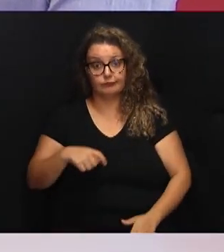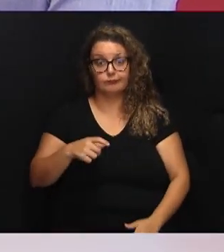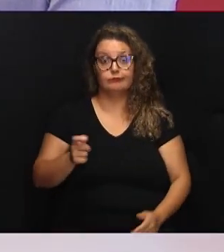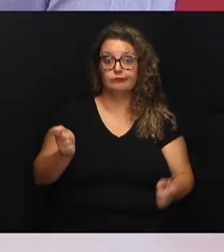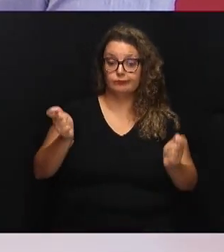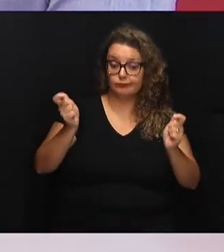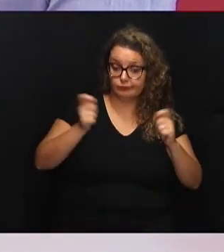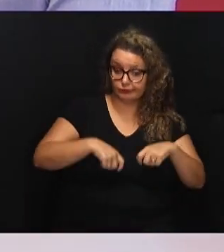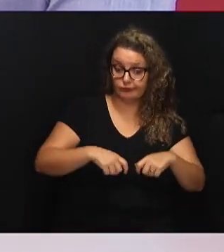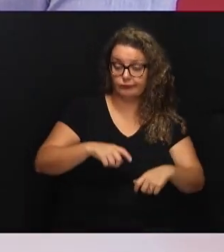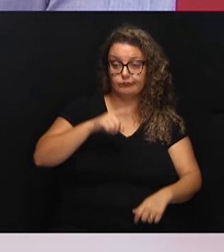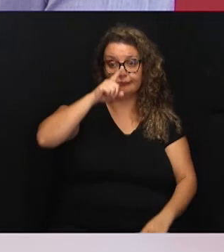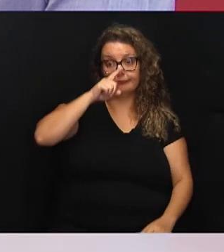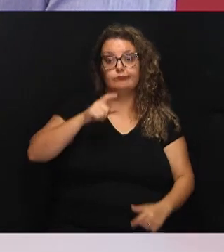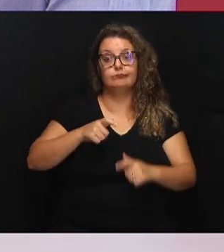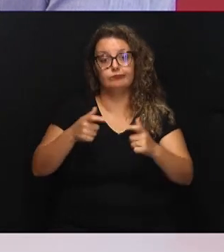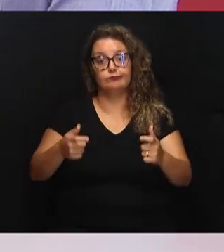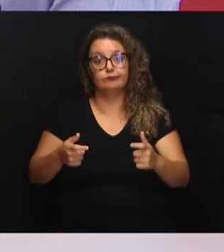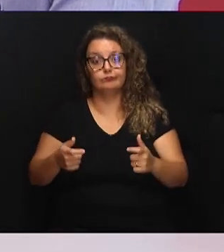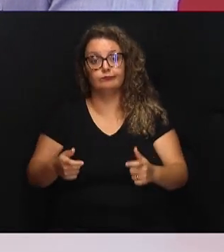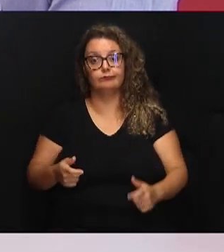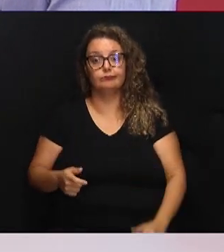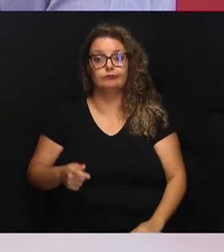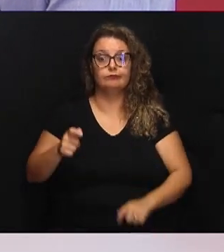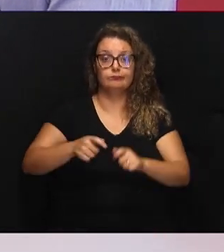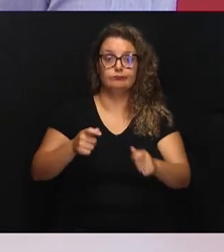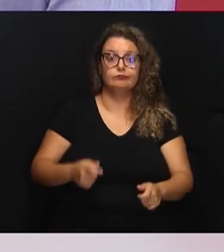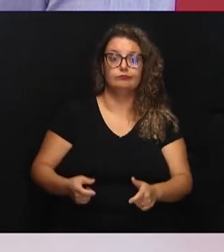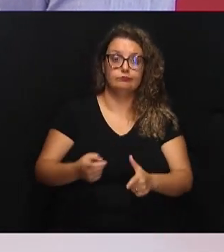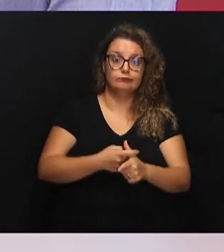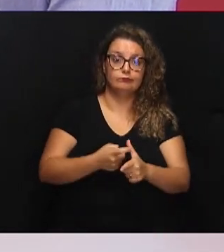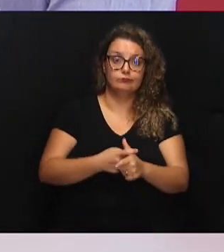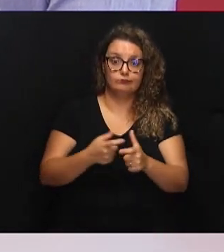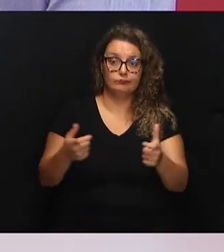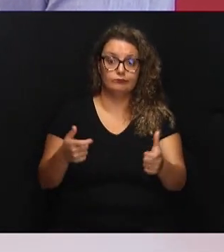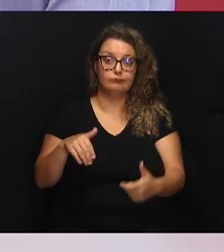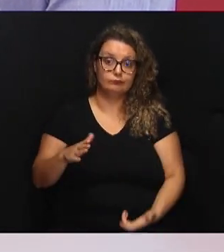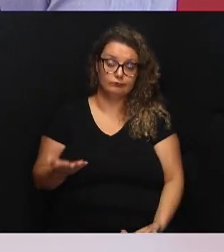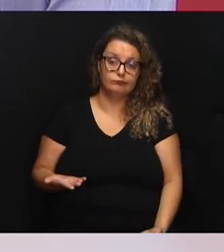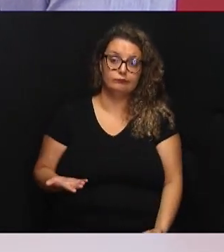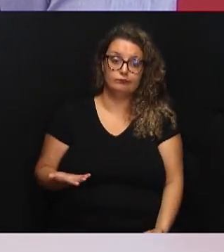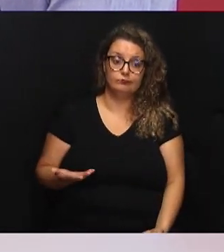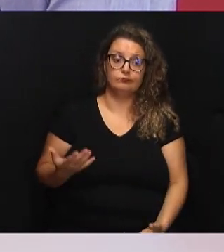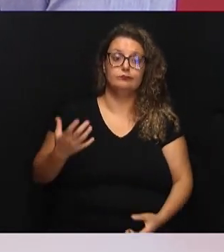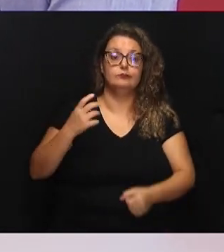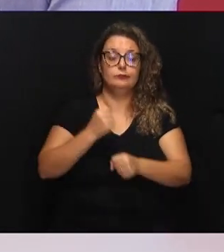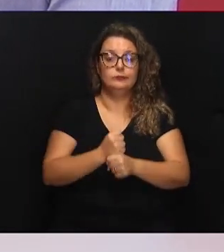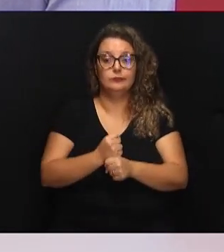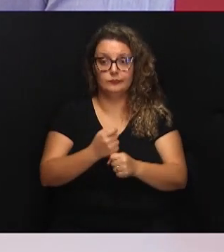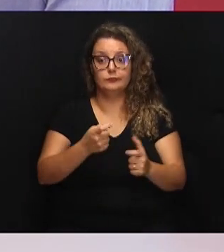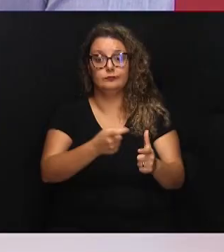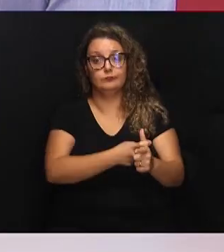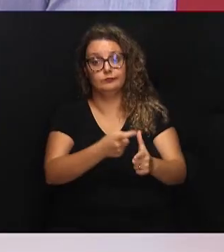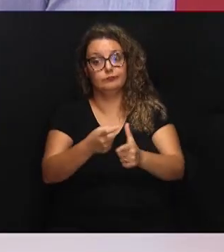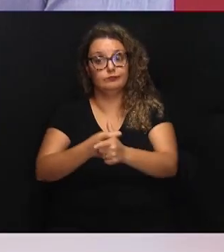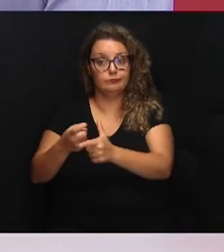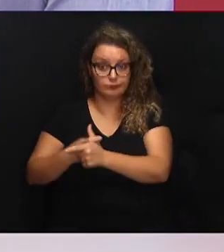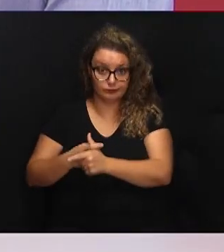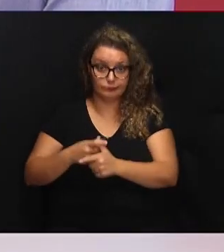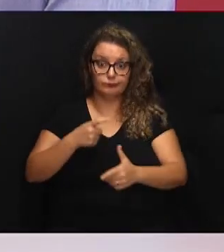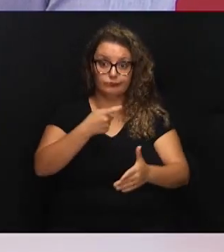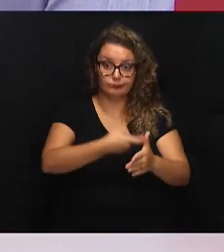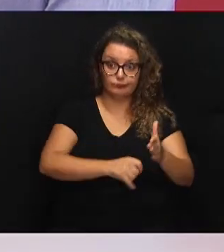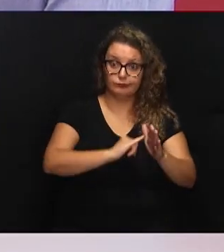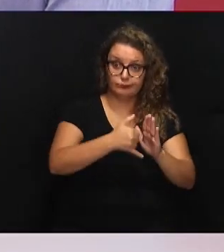maior, né? Do endividamento do brasileiro crescer ainda mais, né? E ele somar dívidas no momento em que a taxa de juros